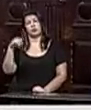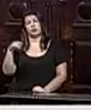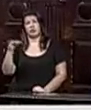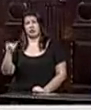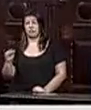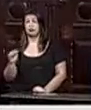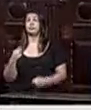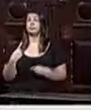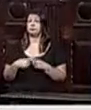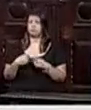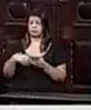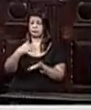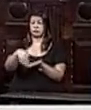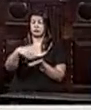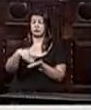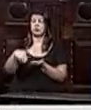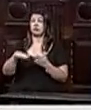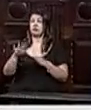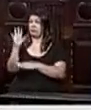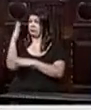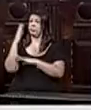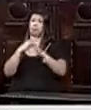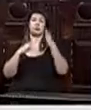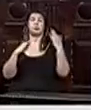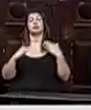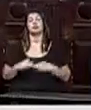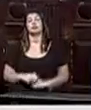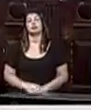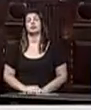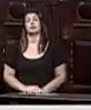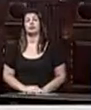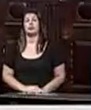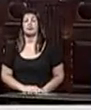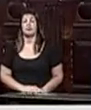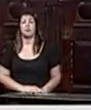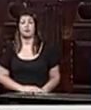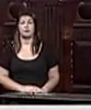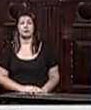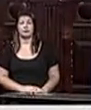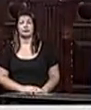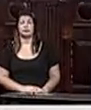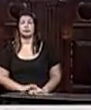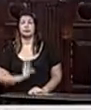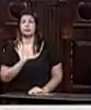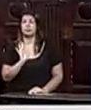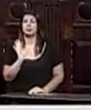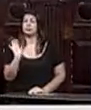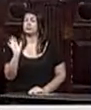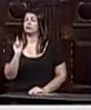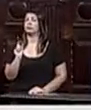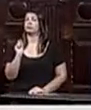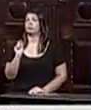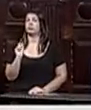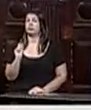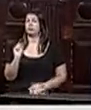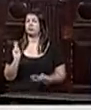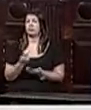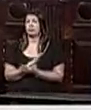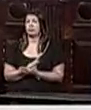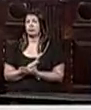a Secretaria de Meio Ambiente. Ninguém sabe como muitas